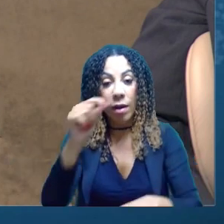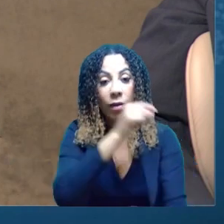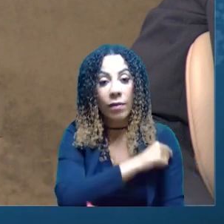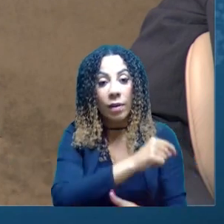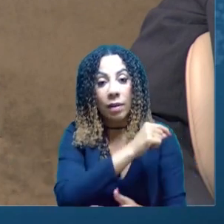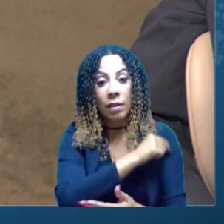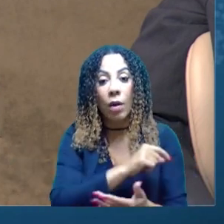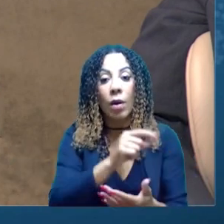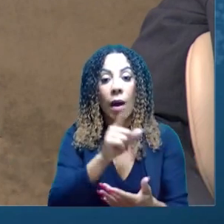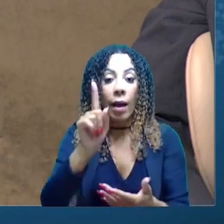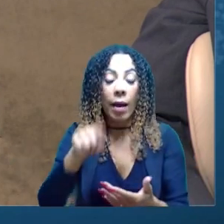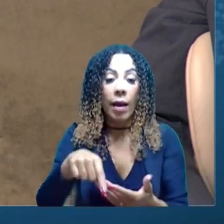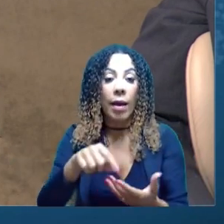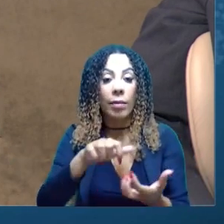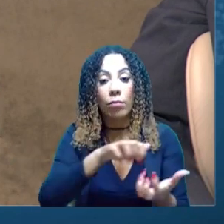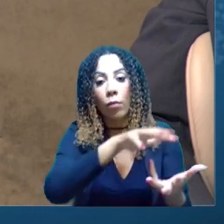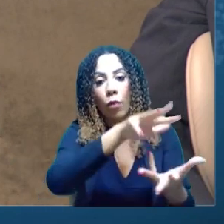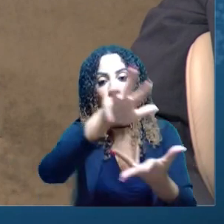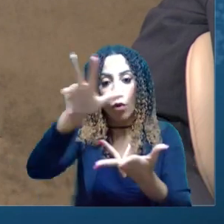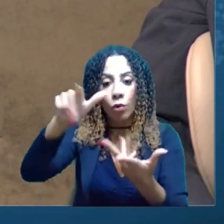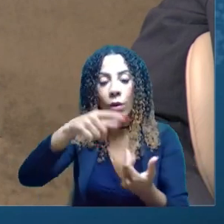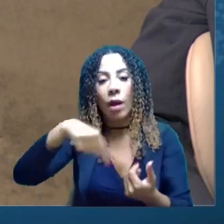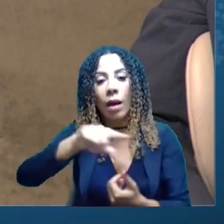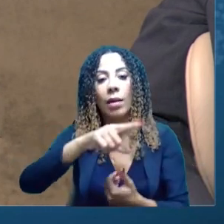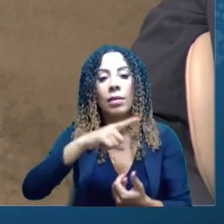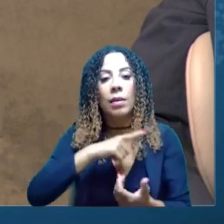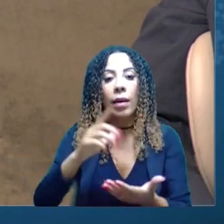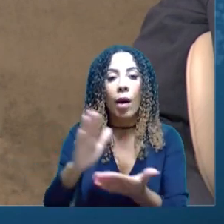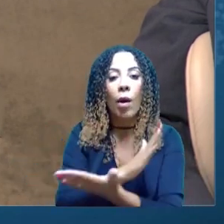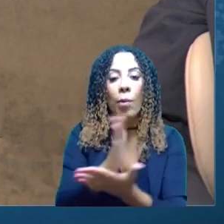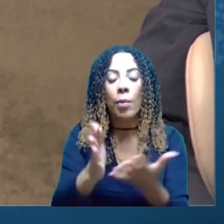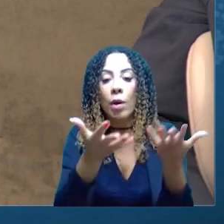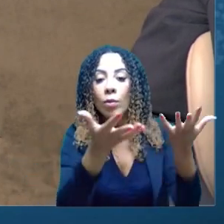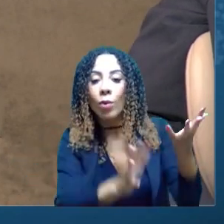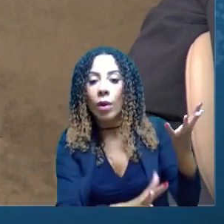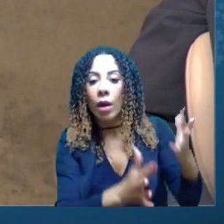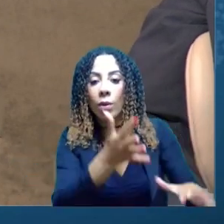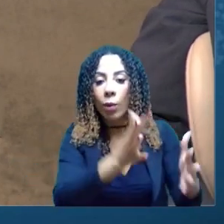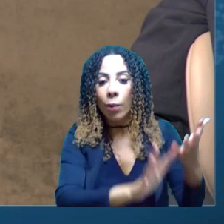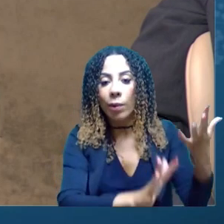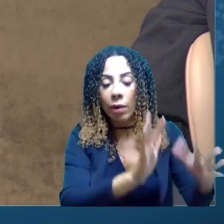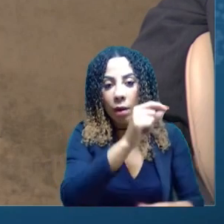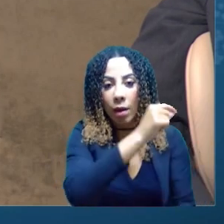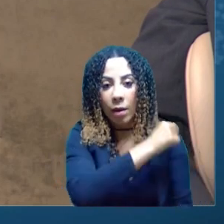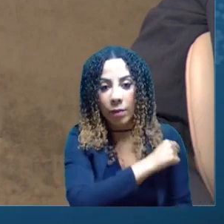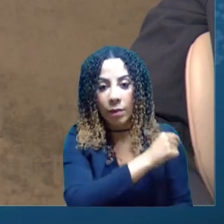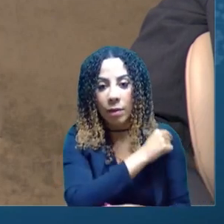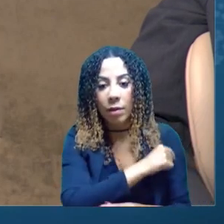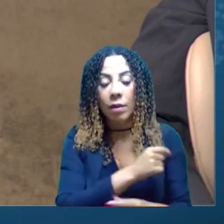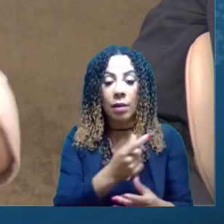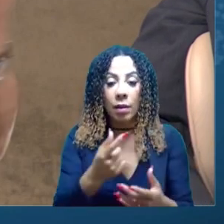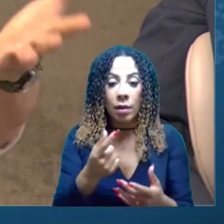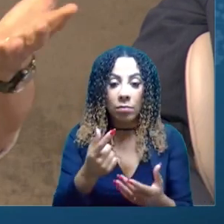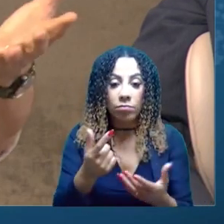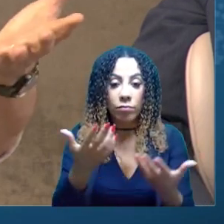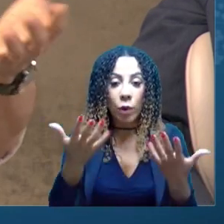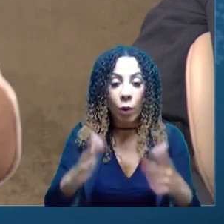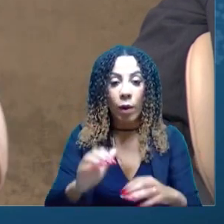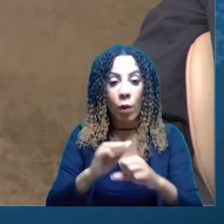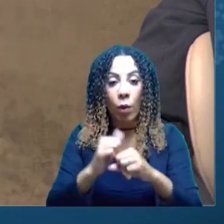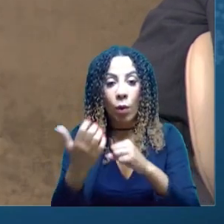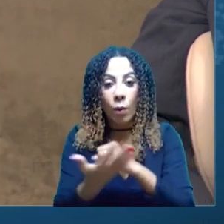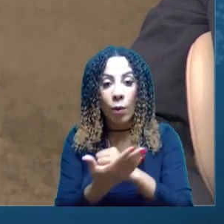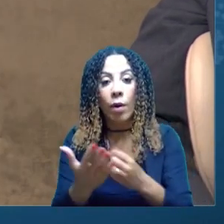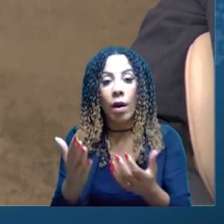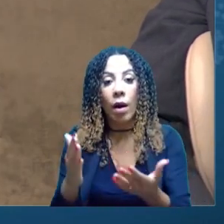nível global. Nós temos esse paradoxo de rejeição à vacina de Covid. Muito poucas companhias conseguiam vender